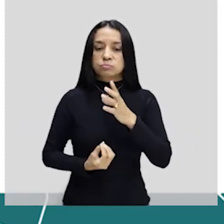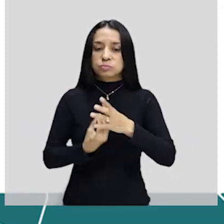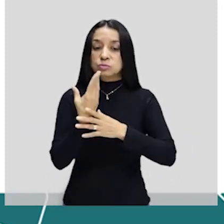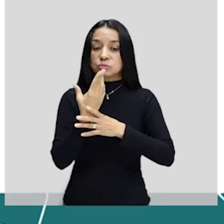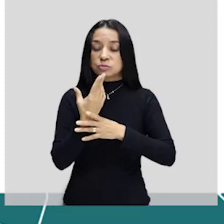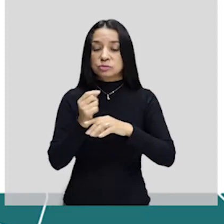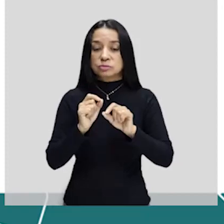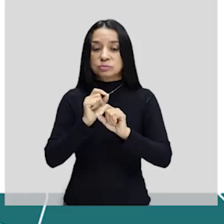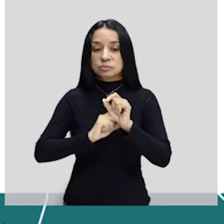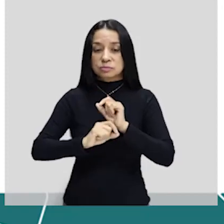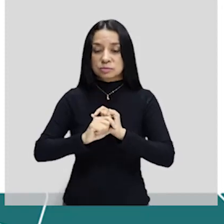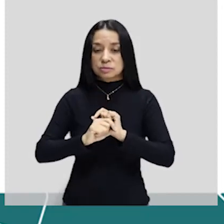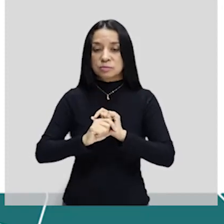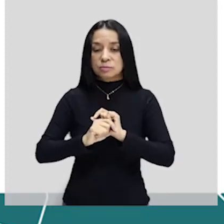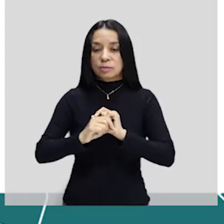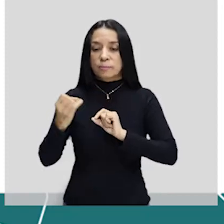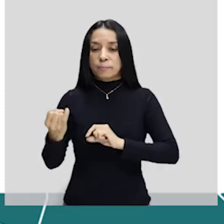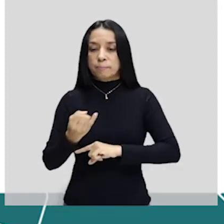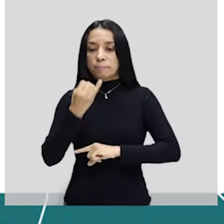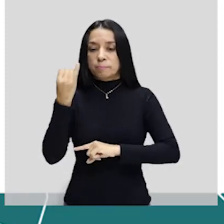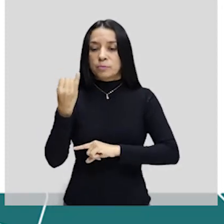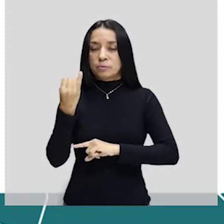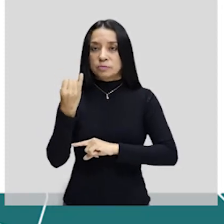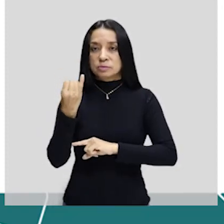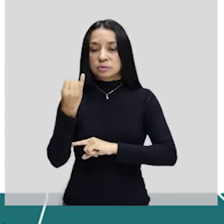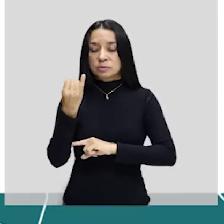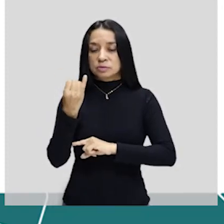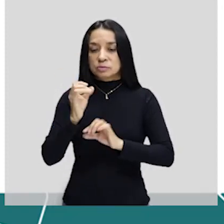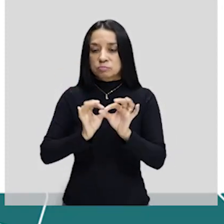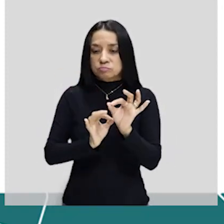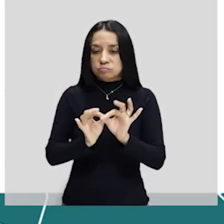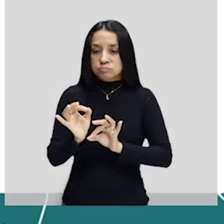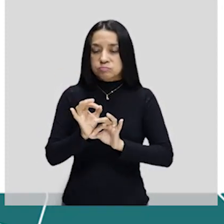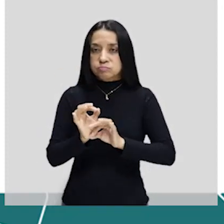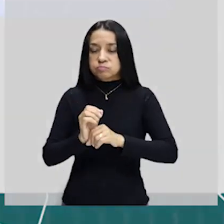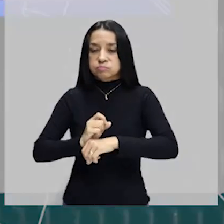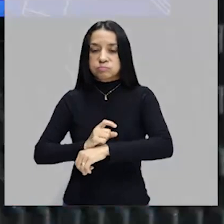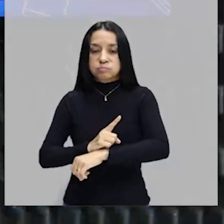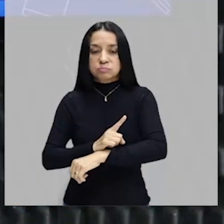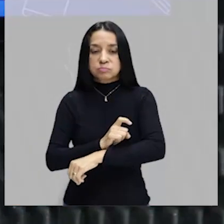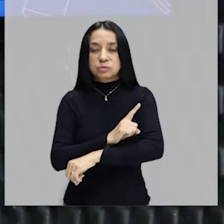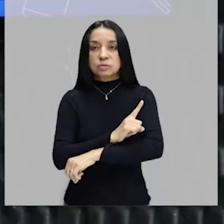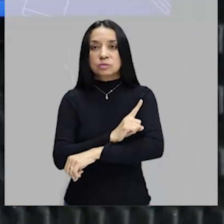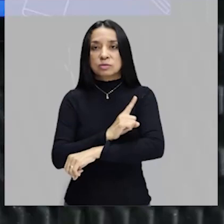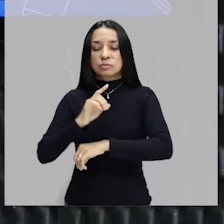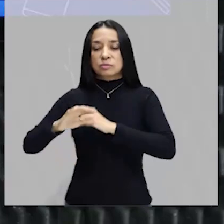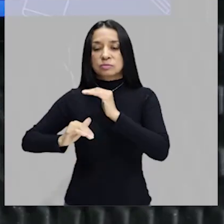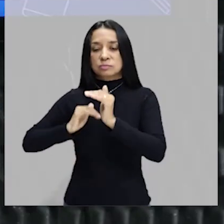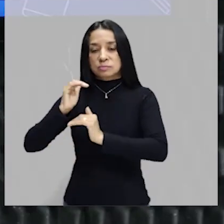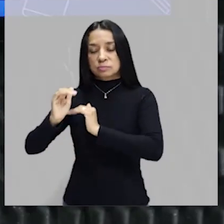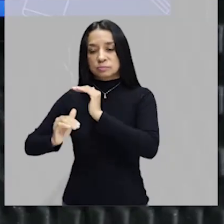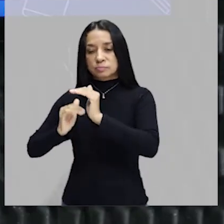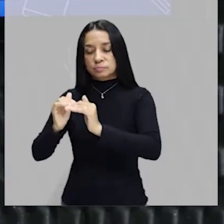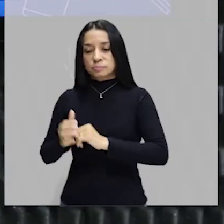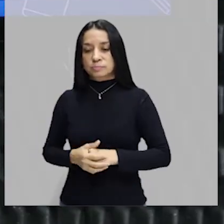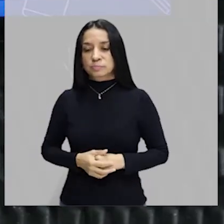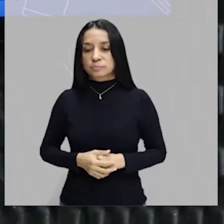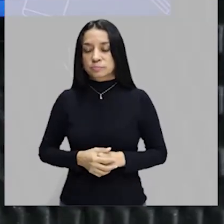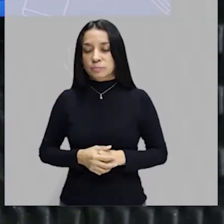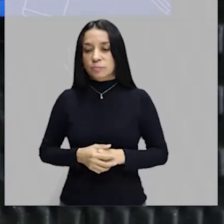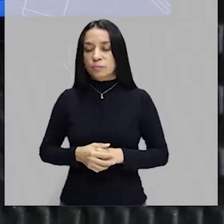importante fator em sua evolução, pois relaciona-se com o desenvolvimento do encéfalo. Então,